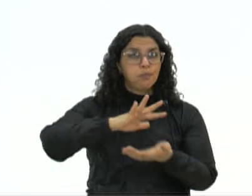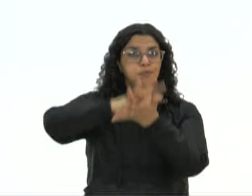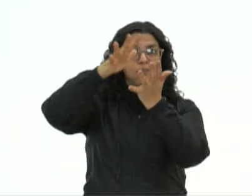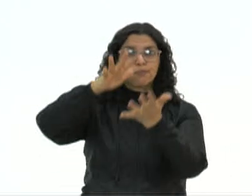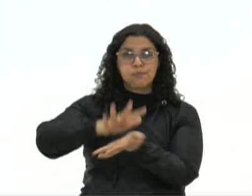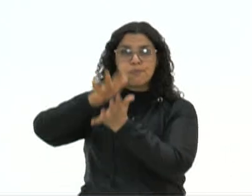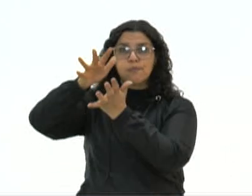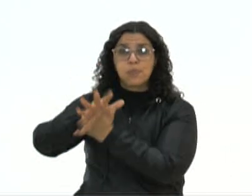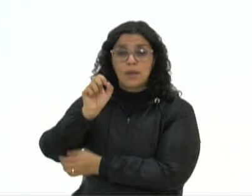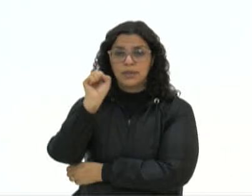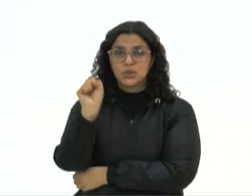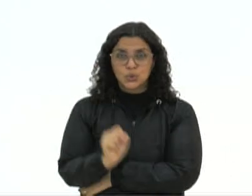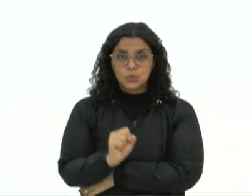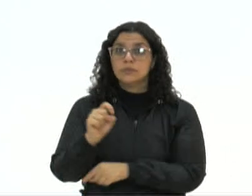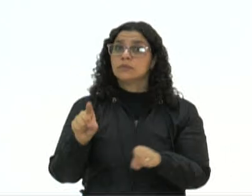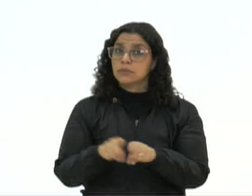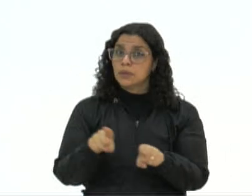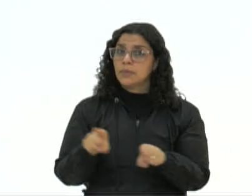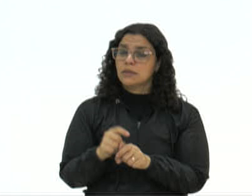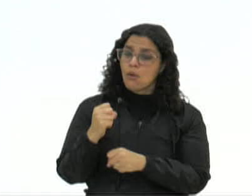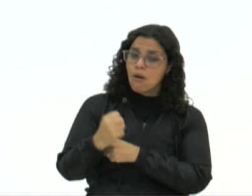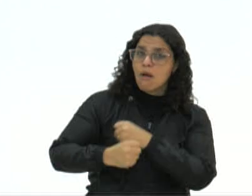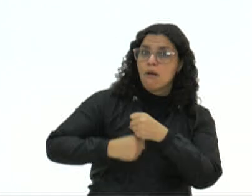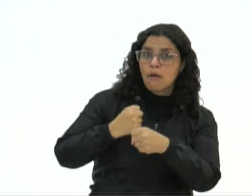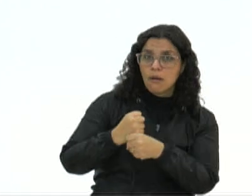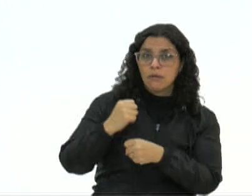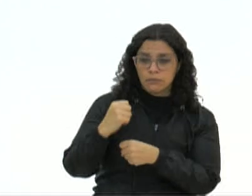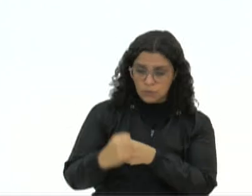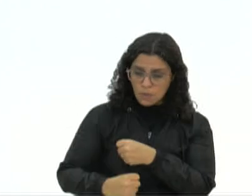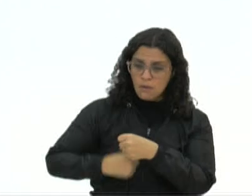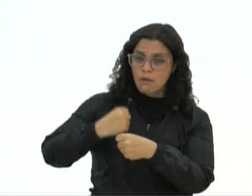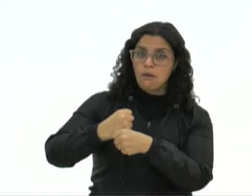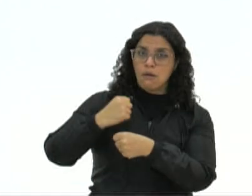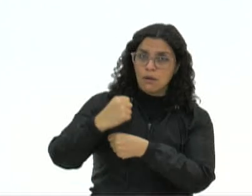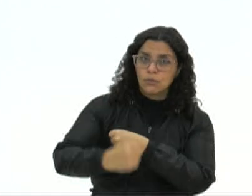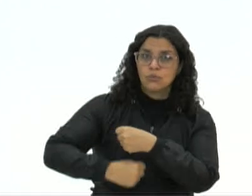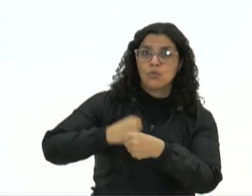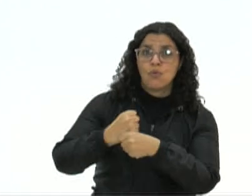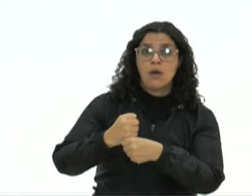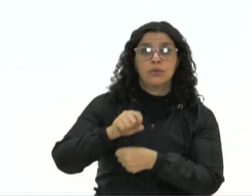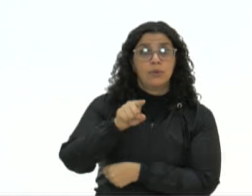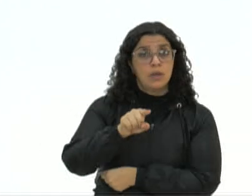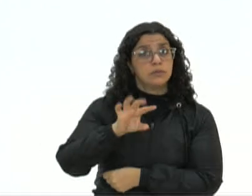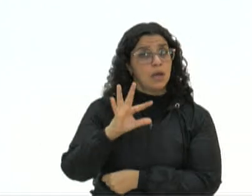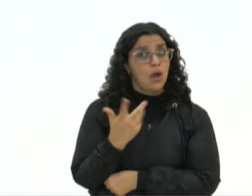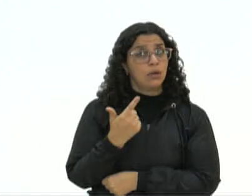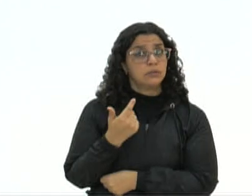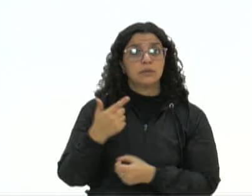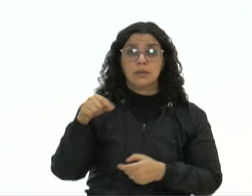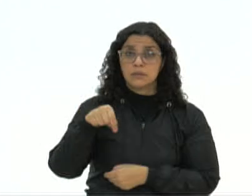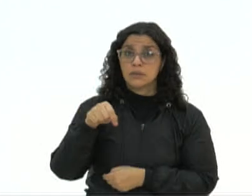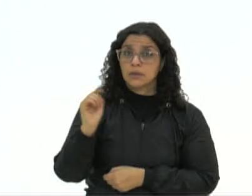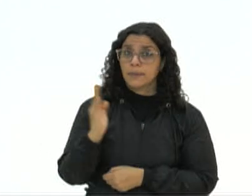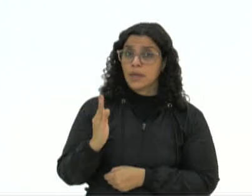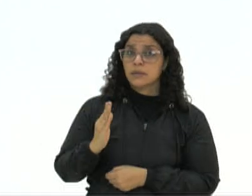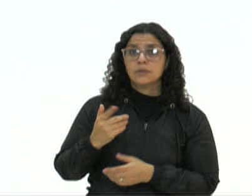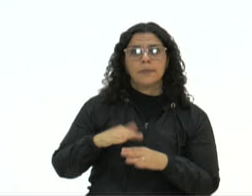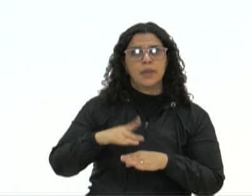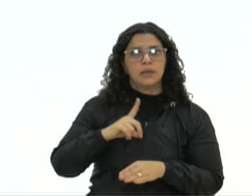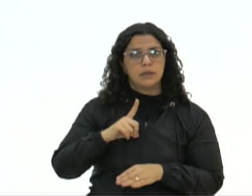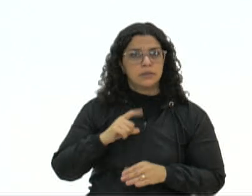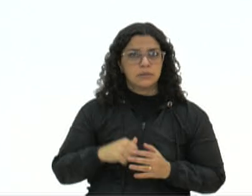né? E a cada ano que passa, esses furacões, esses ciclones estão se tornando cada vez